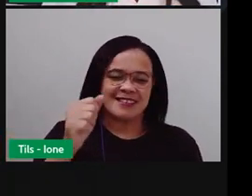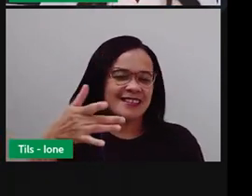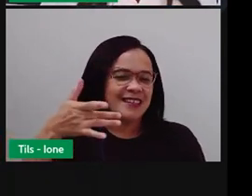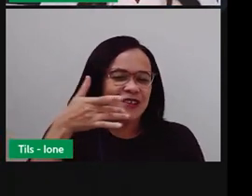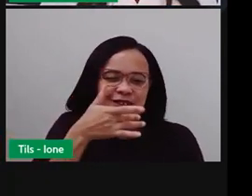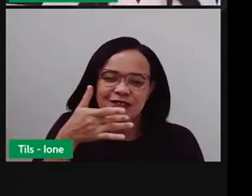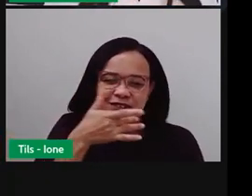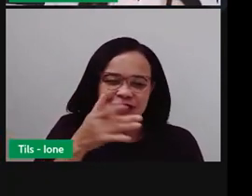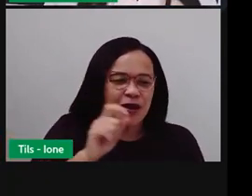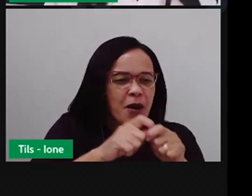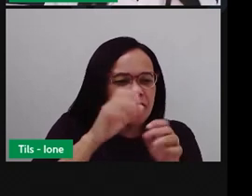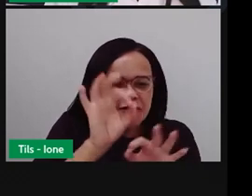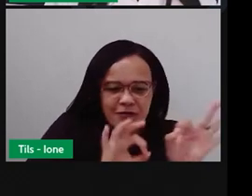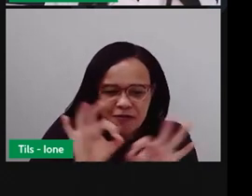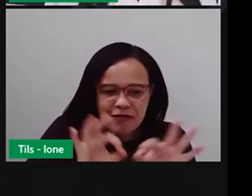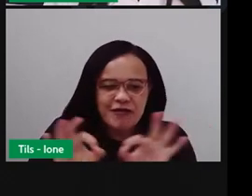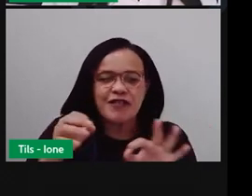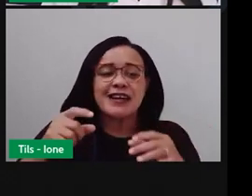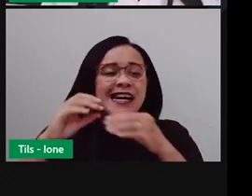gostosa.